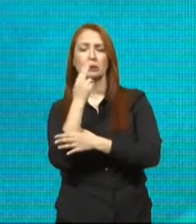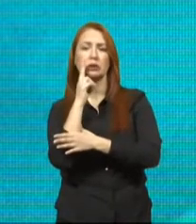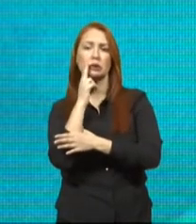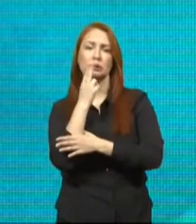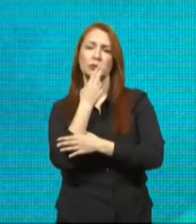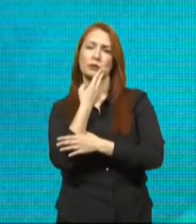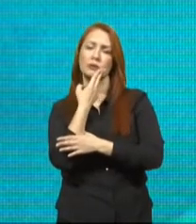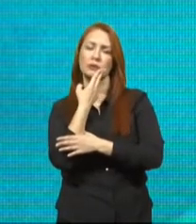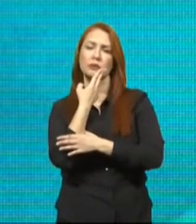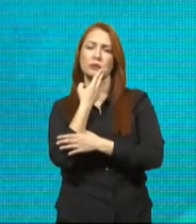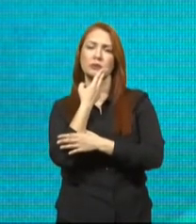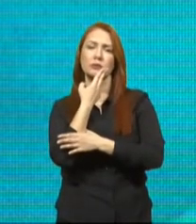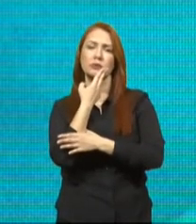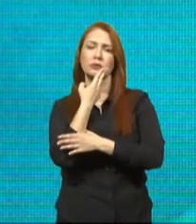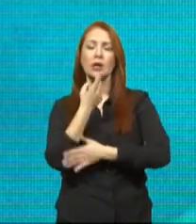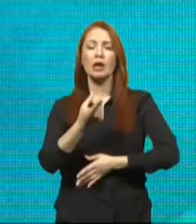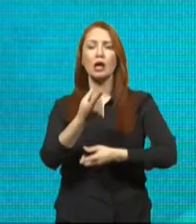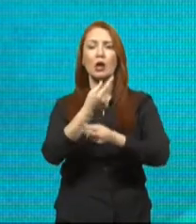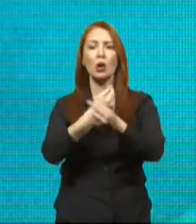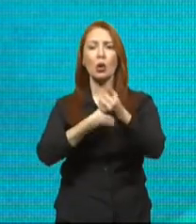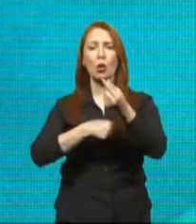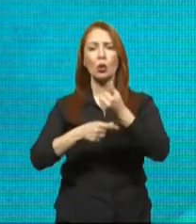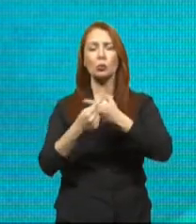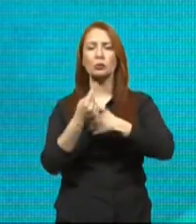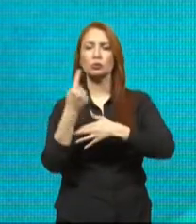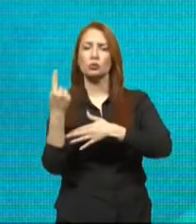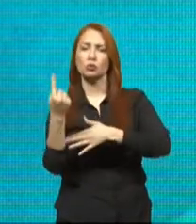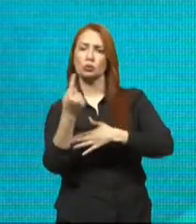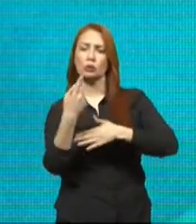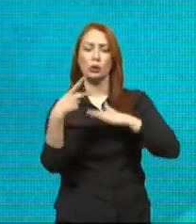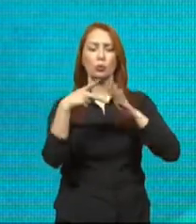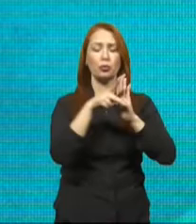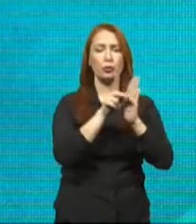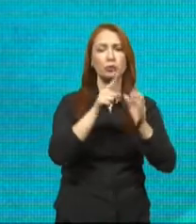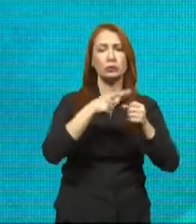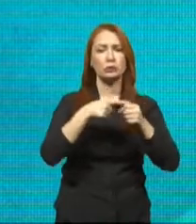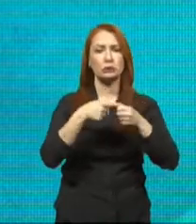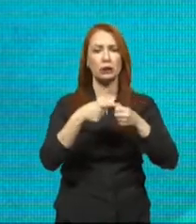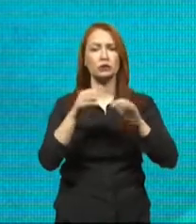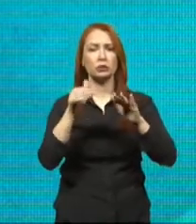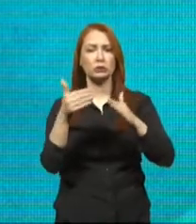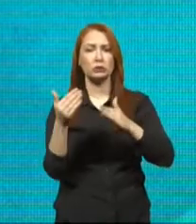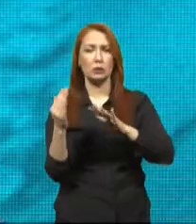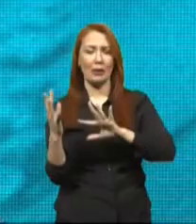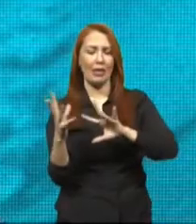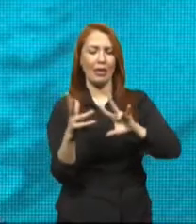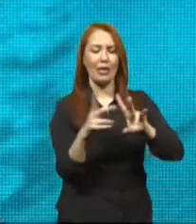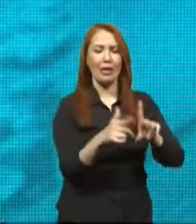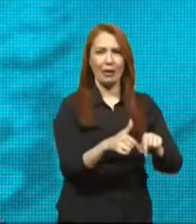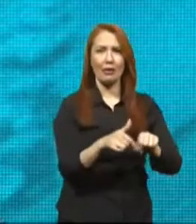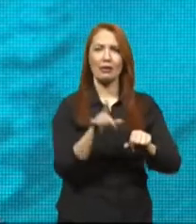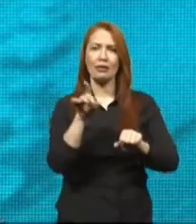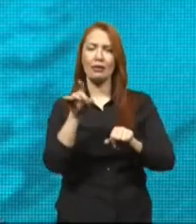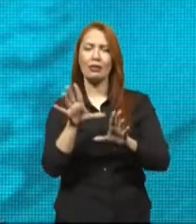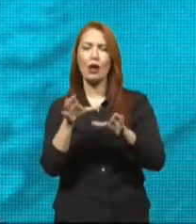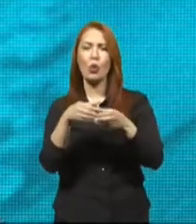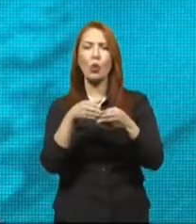de Economia Solidária do respectivo município, né? Ah, legal. Então, esses três anteriores são conselhos do